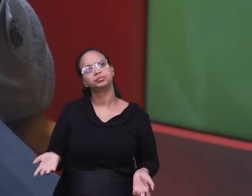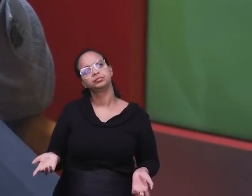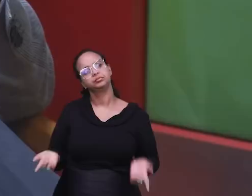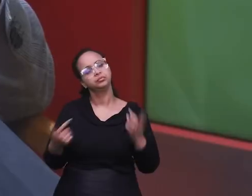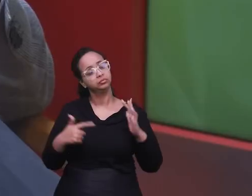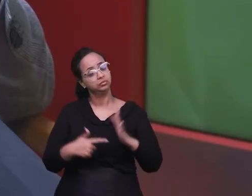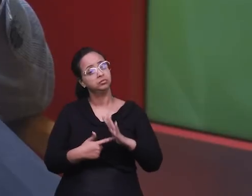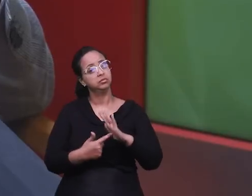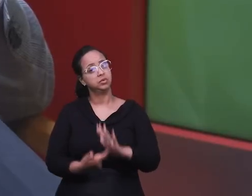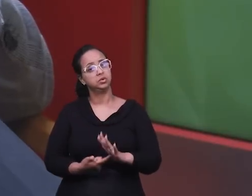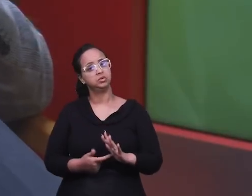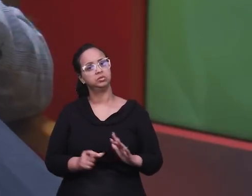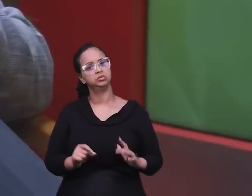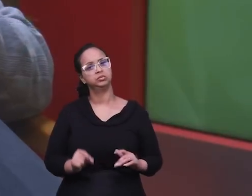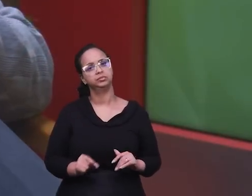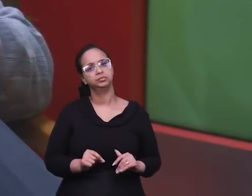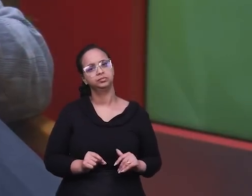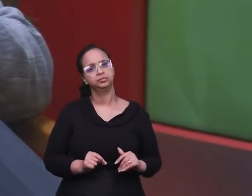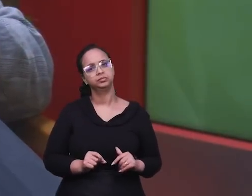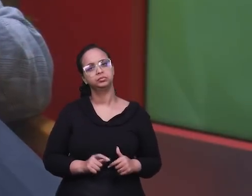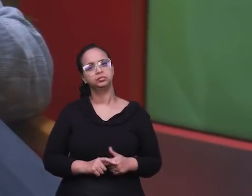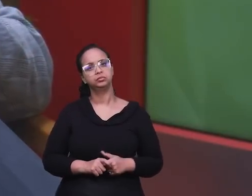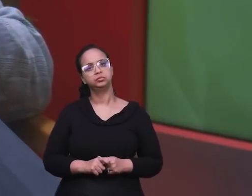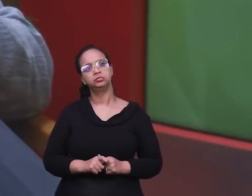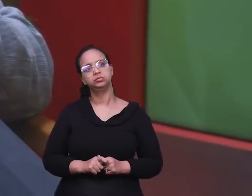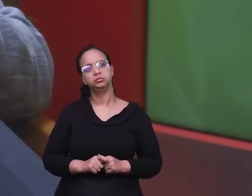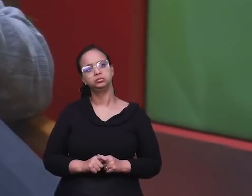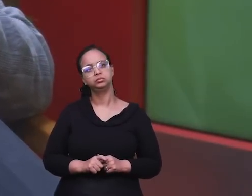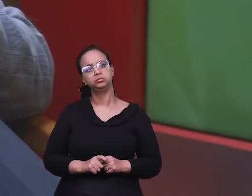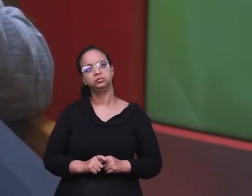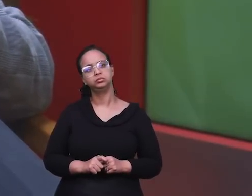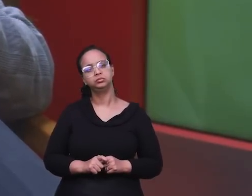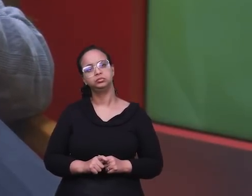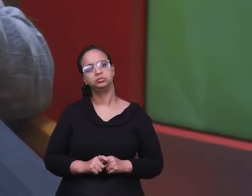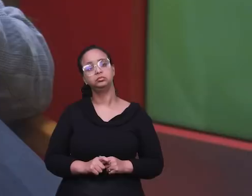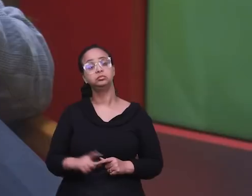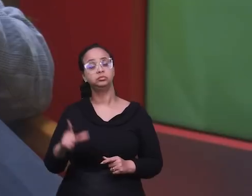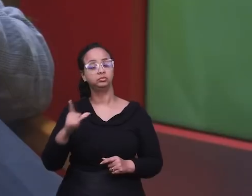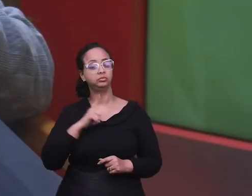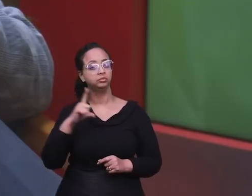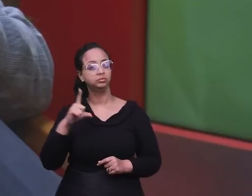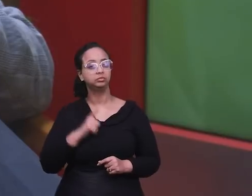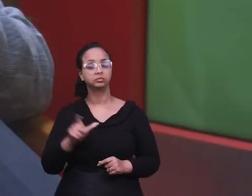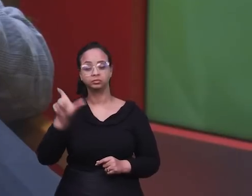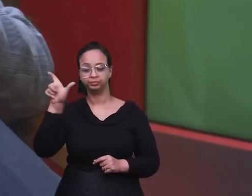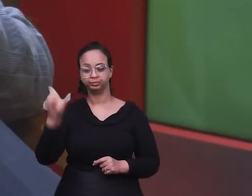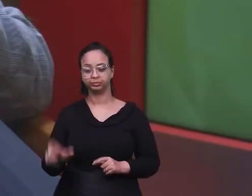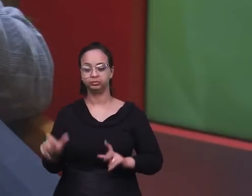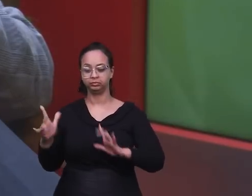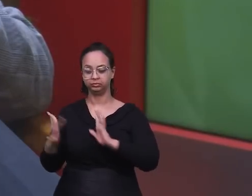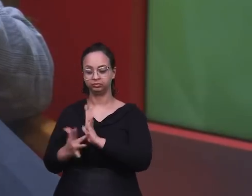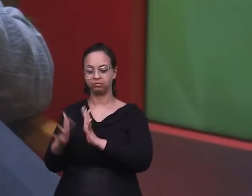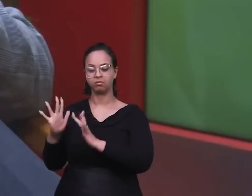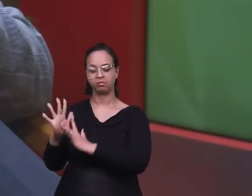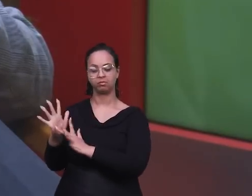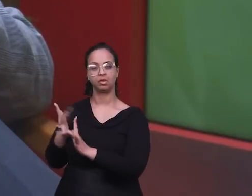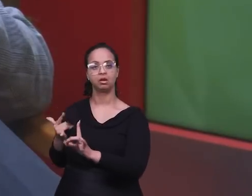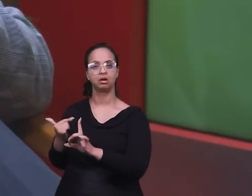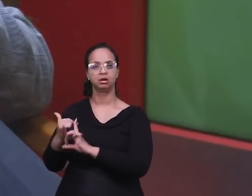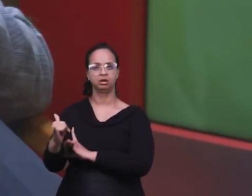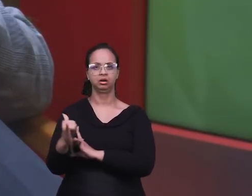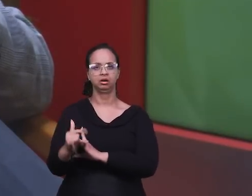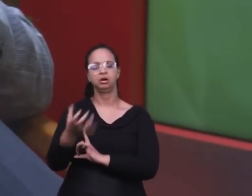fica patente, fica assim evidente a figura profética do Senhor